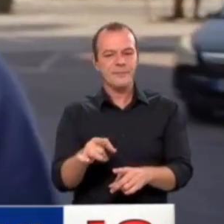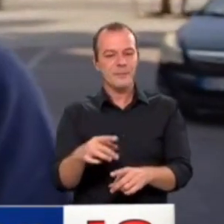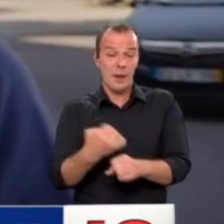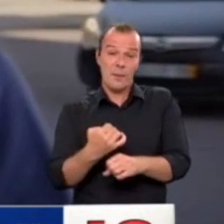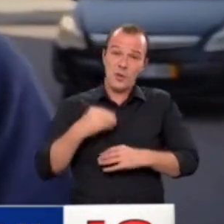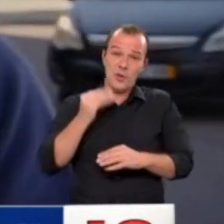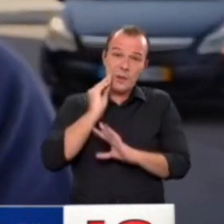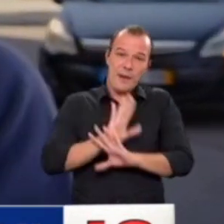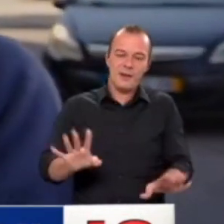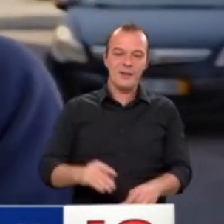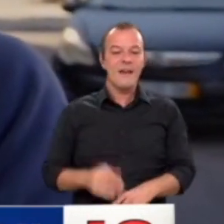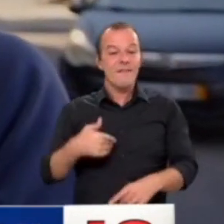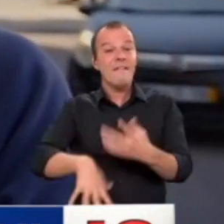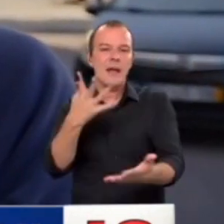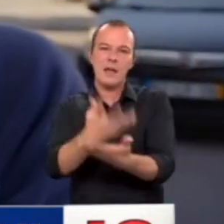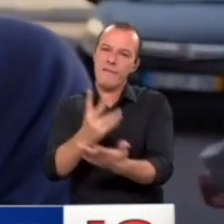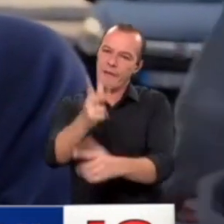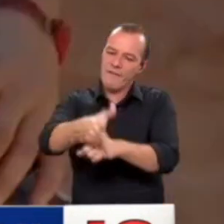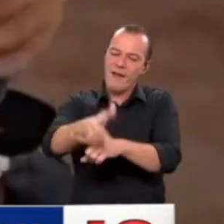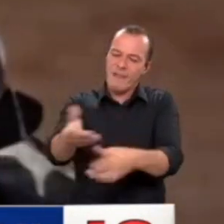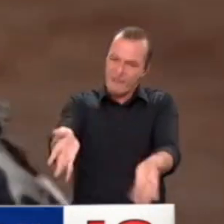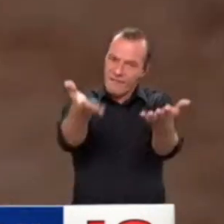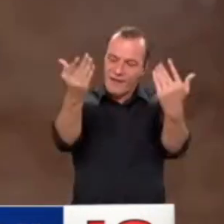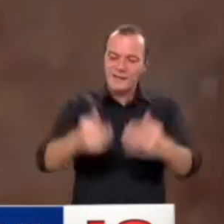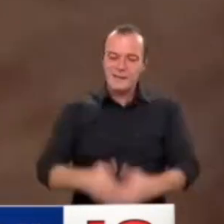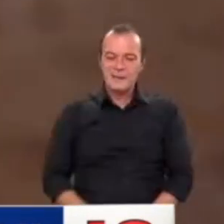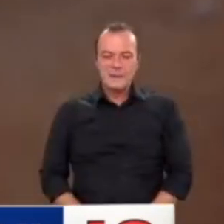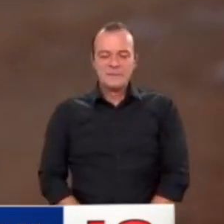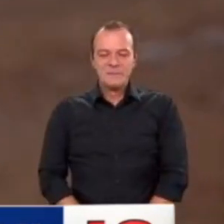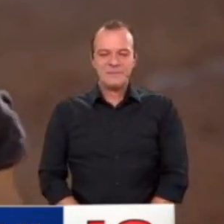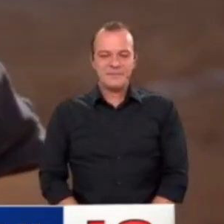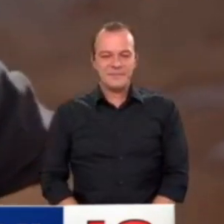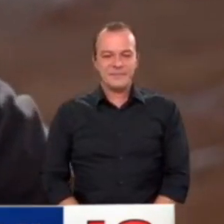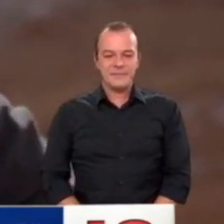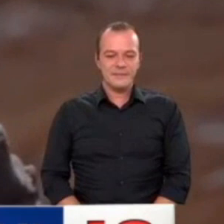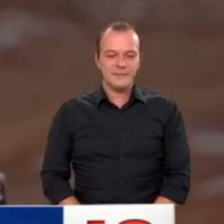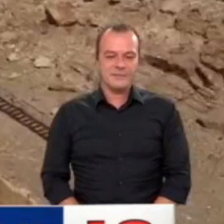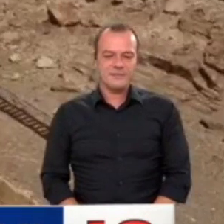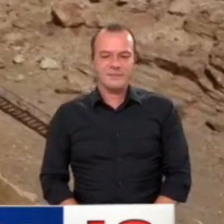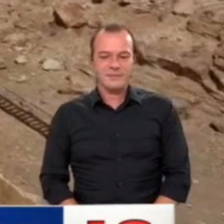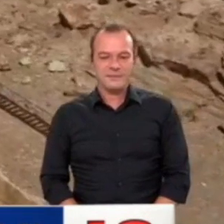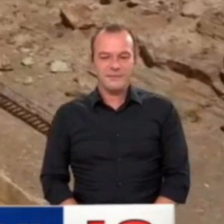trabalho. Portanto, estamos gravados, senão vocês não têm a série. Leve como uma pena.